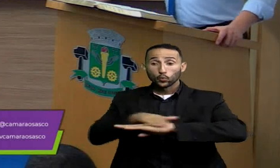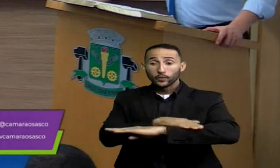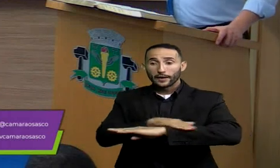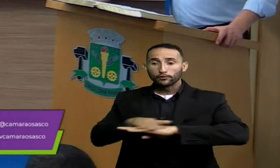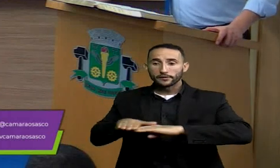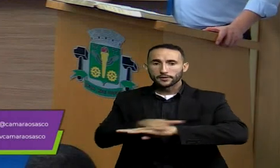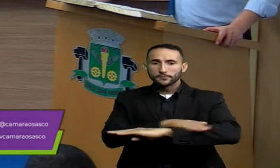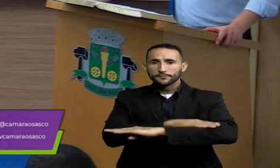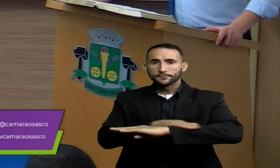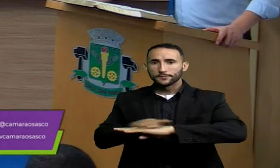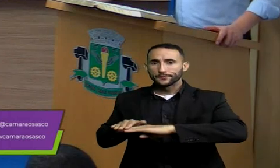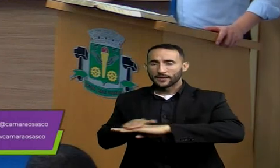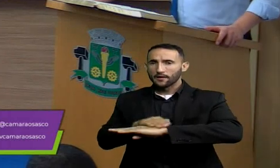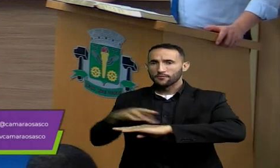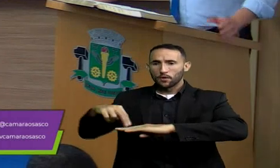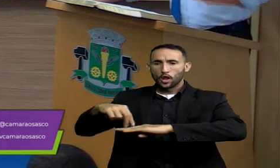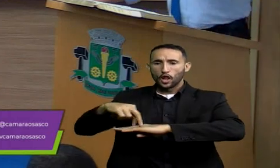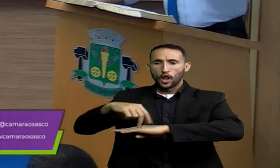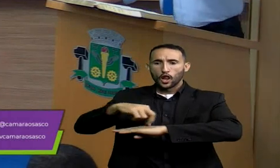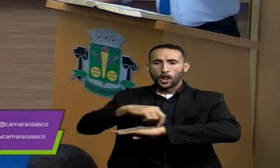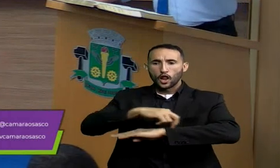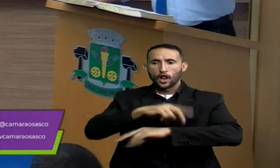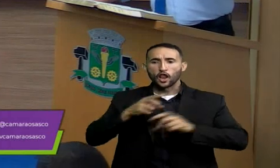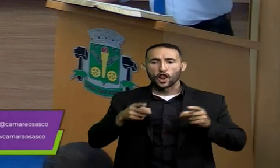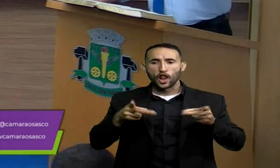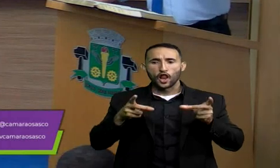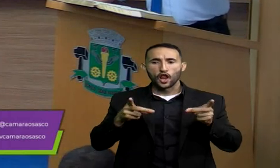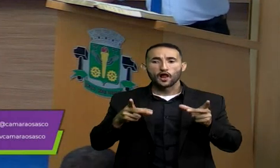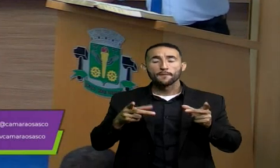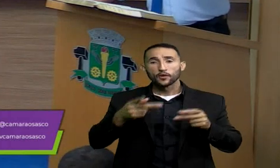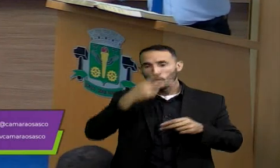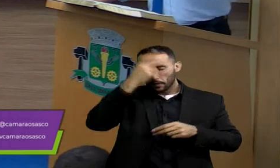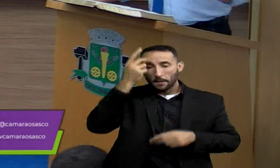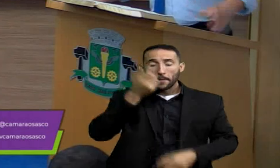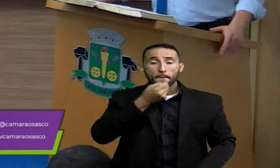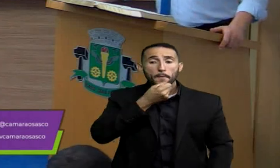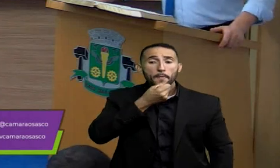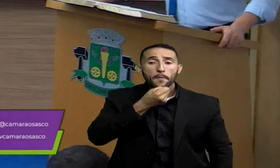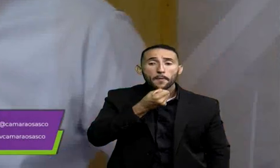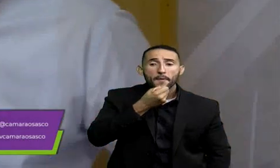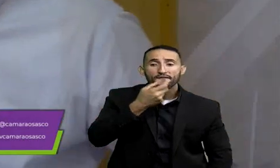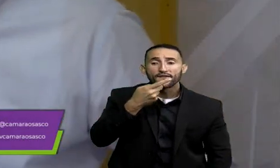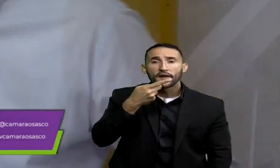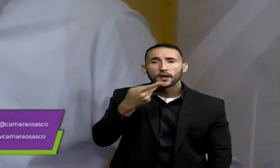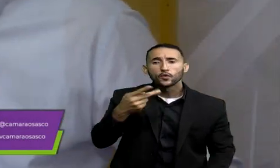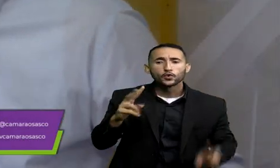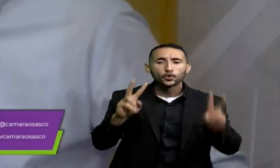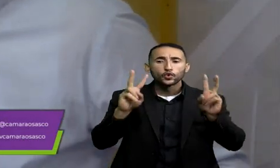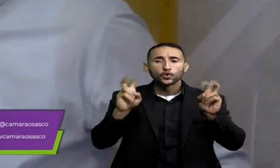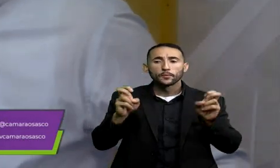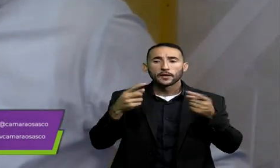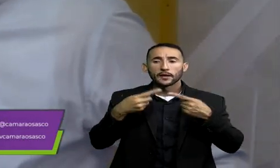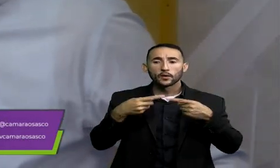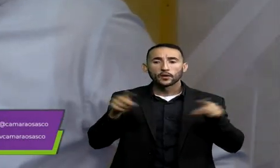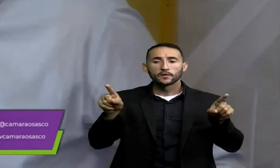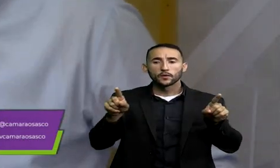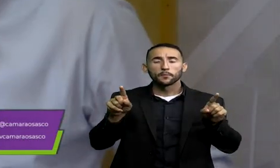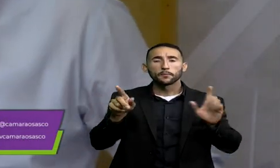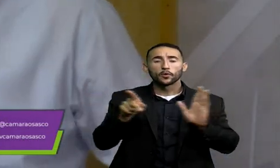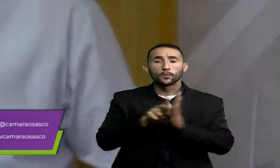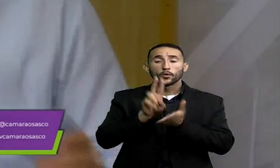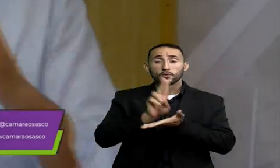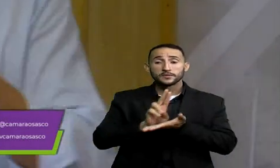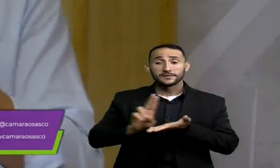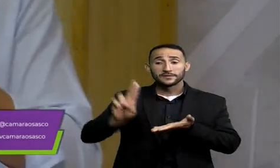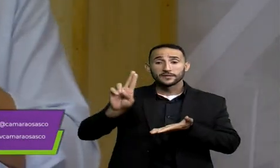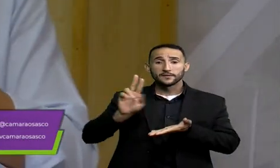eh eu acho que de gente que não tinha o que fazer né com o microfone na mão dizendo a respeito da inauguração da Universidade Federal